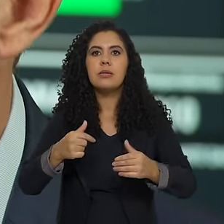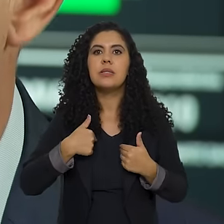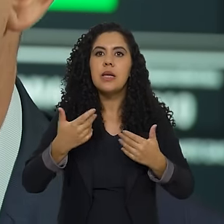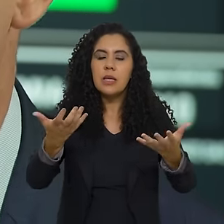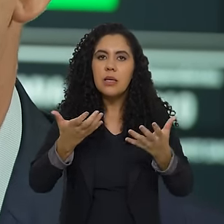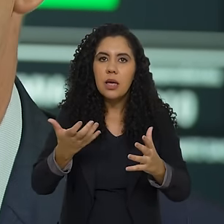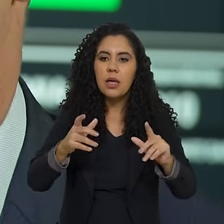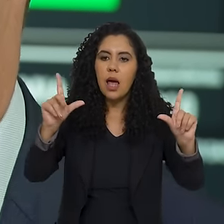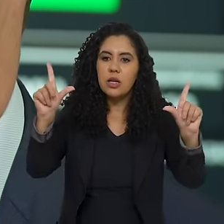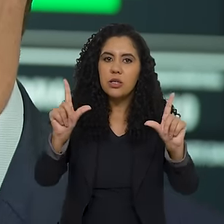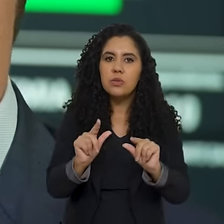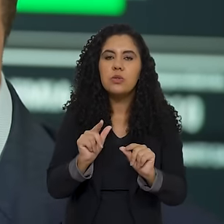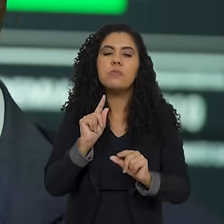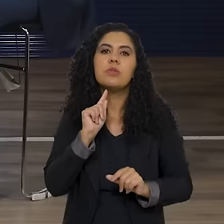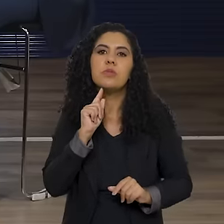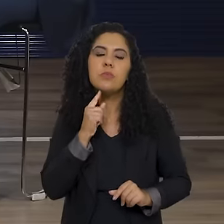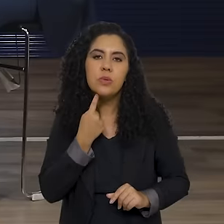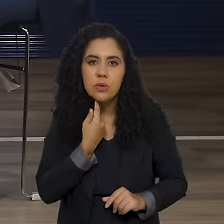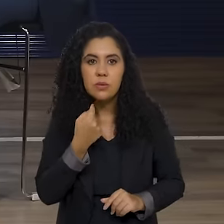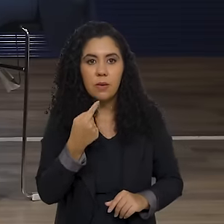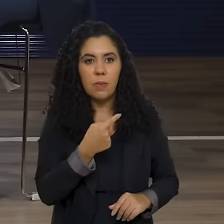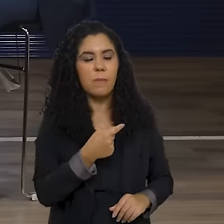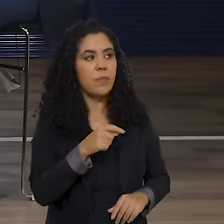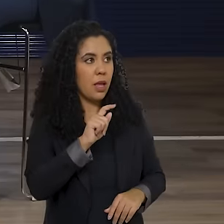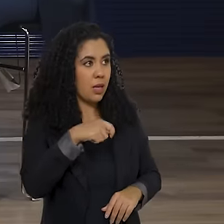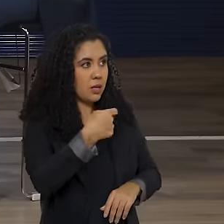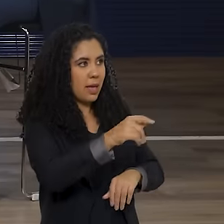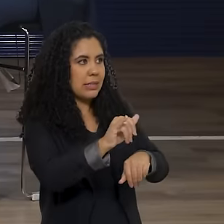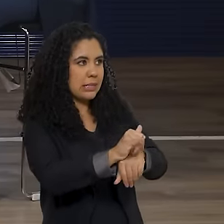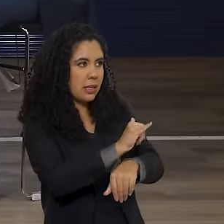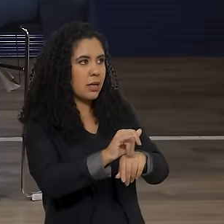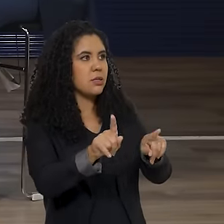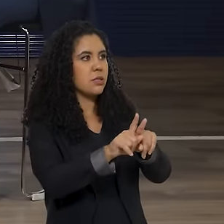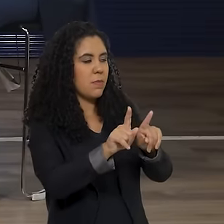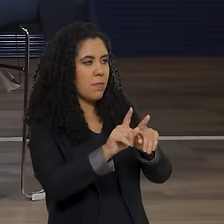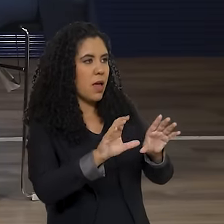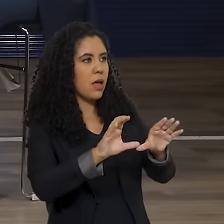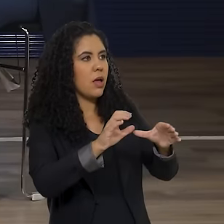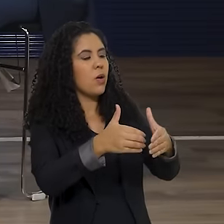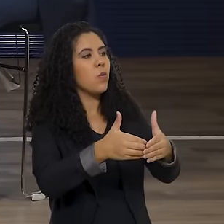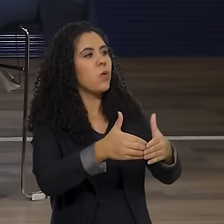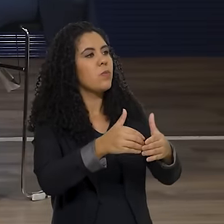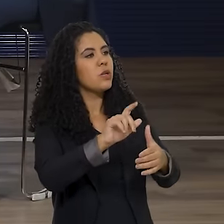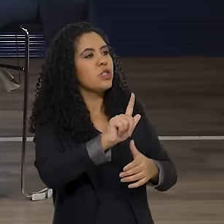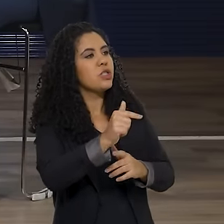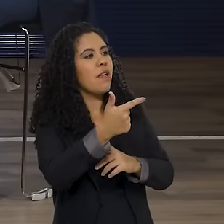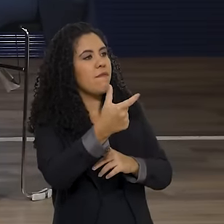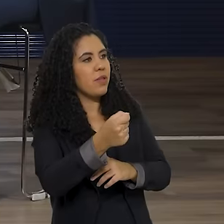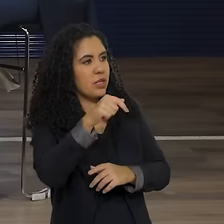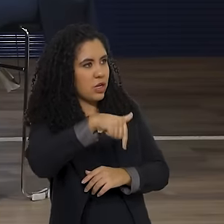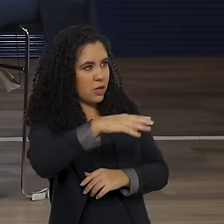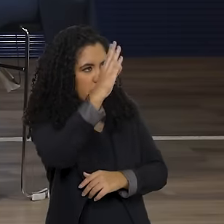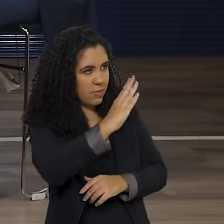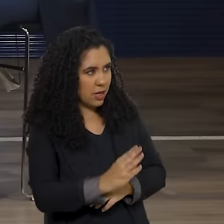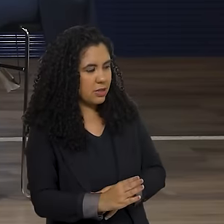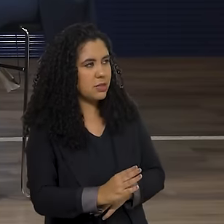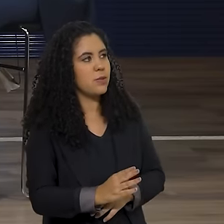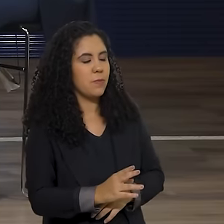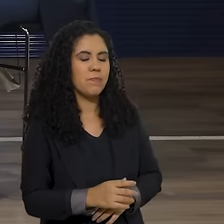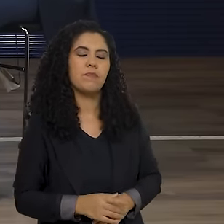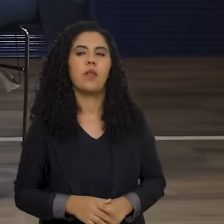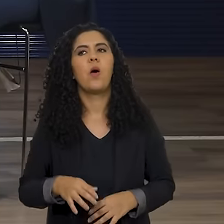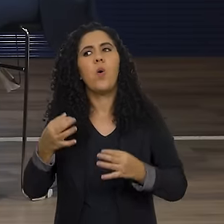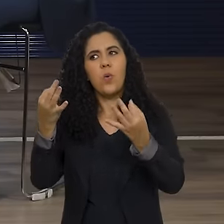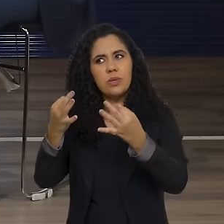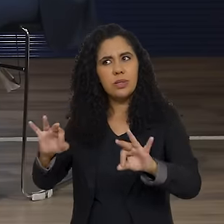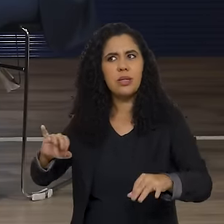por descarbonizar a sua produção. E esse ano estratégico com o G20 sendo realizado aqui no país, né? Uma grande oportunidade.